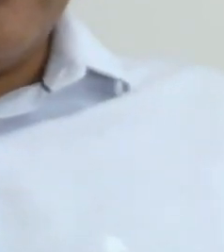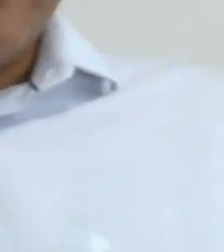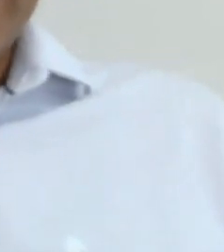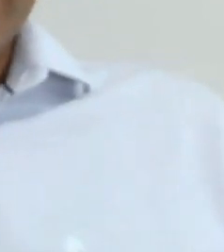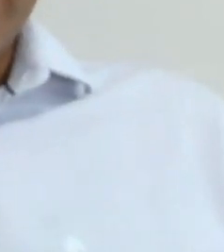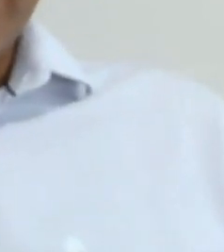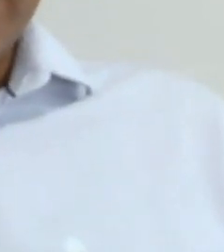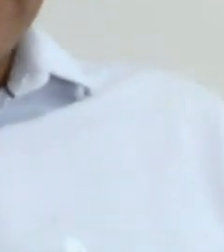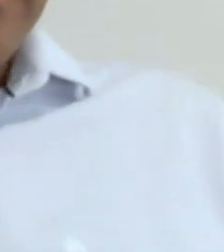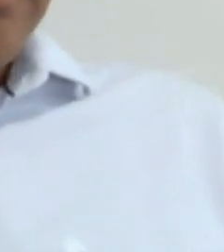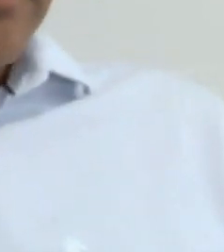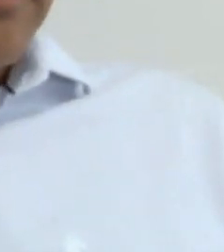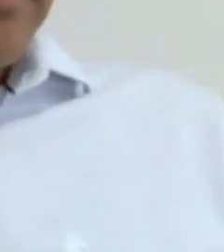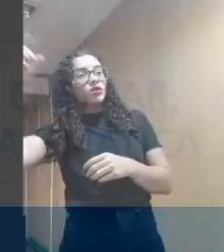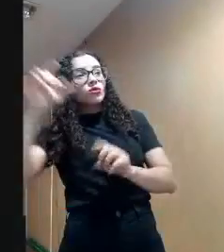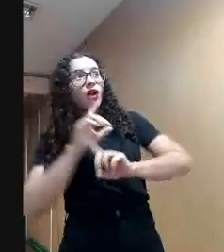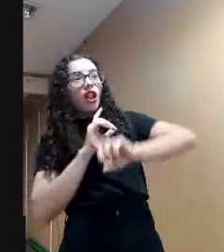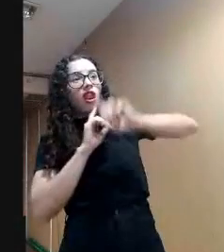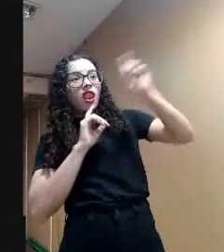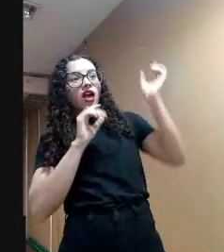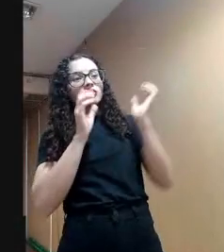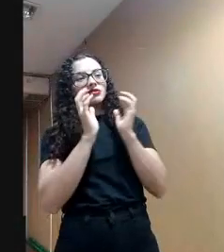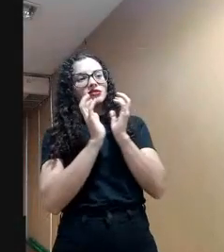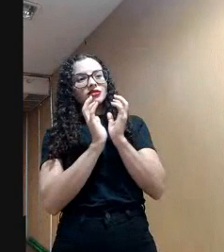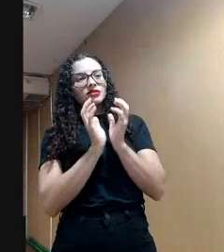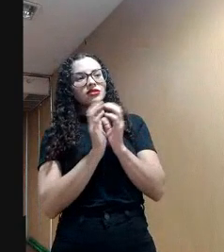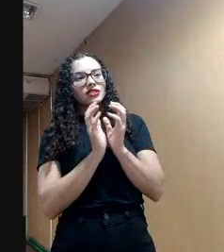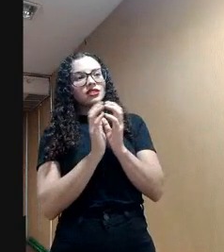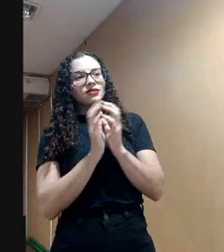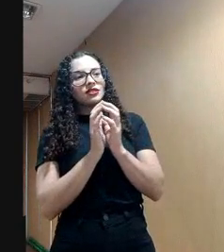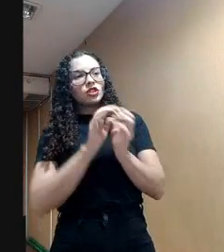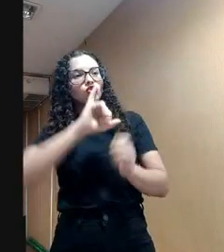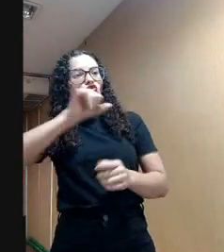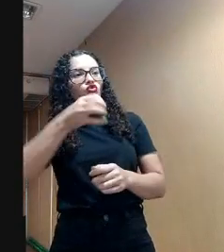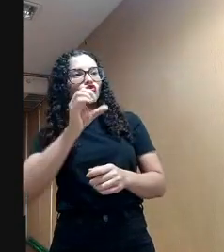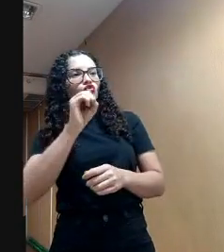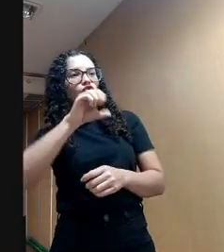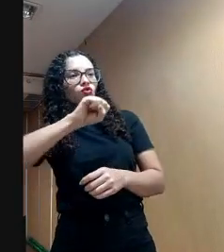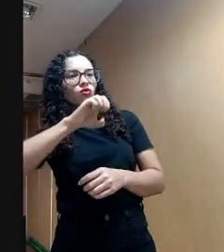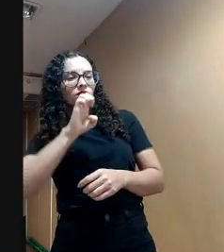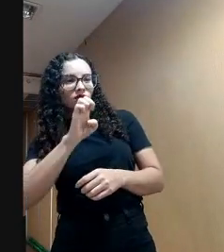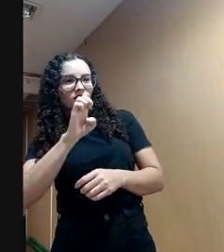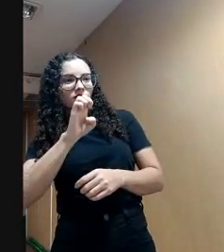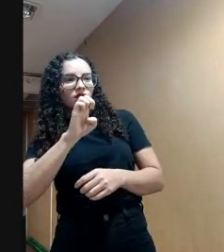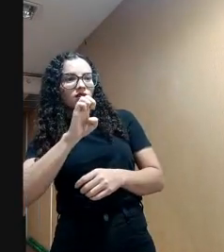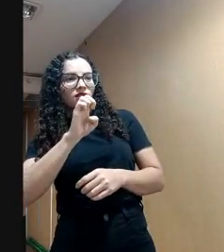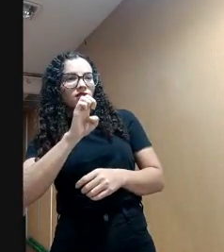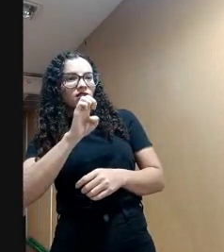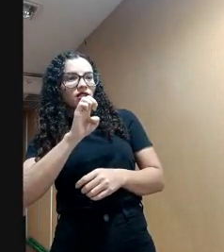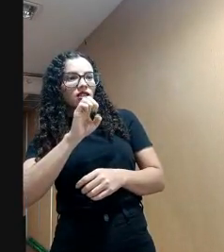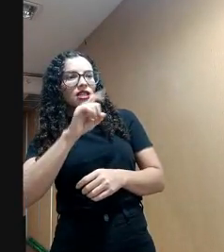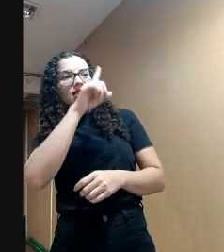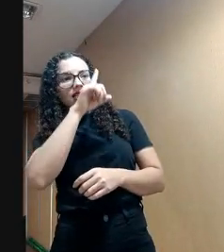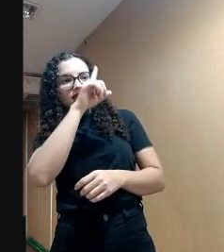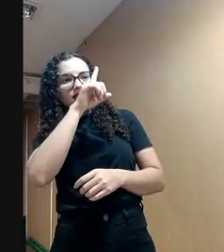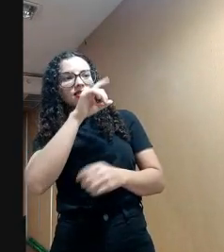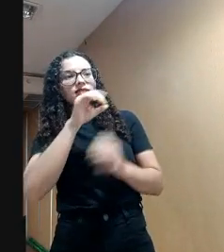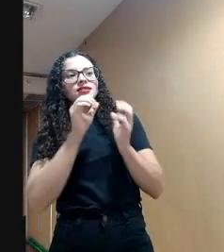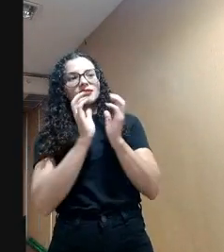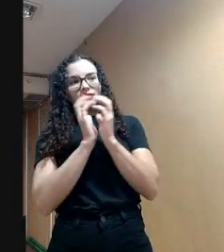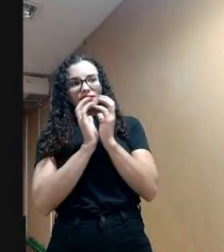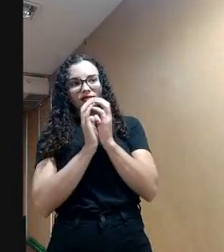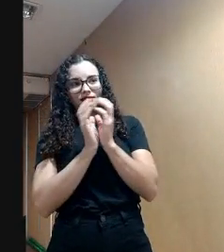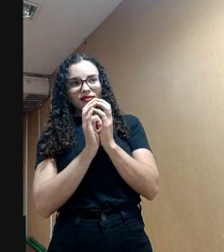Dando continuidade, eu gostaria de chamar para compor a mesa o diretor-geral do IFPE, Campus